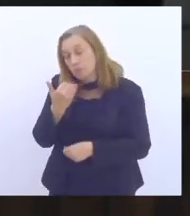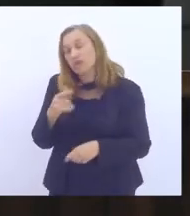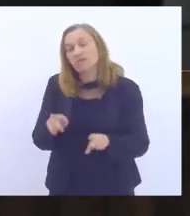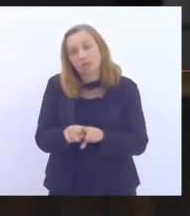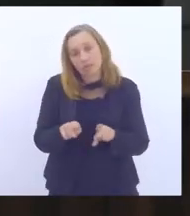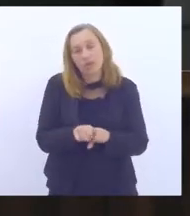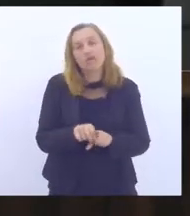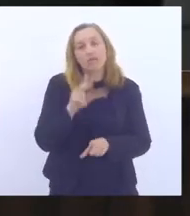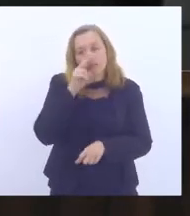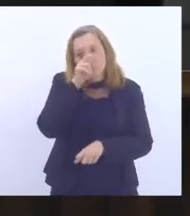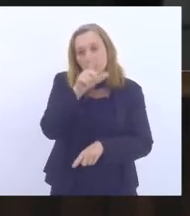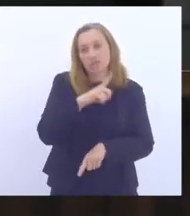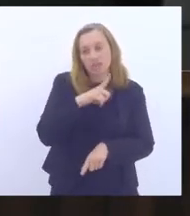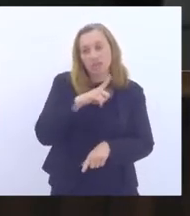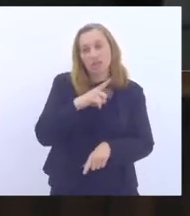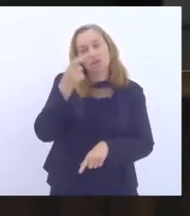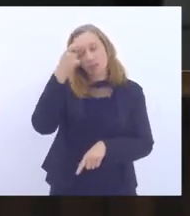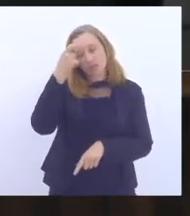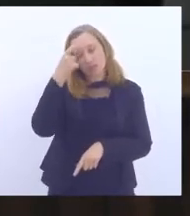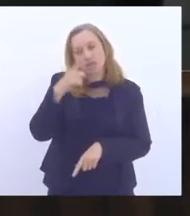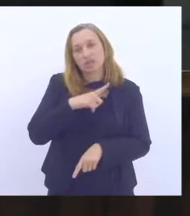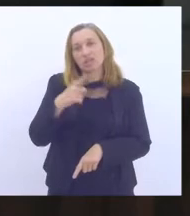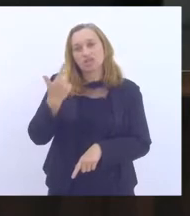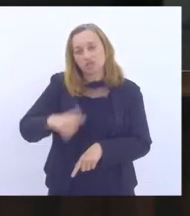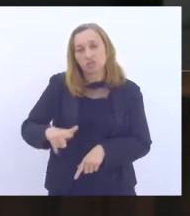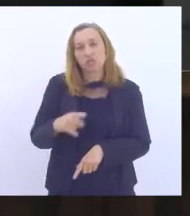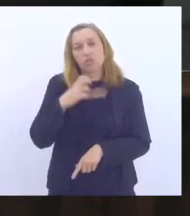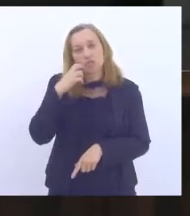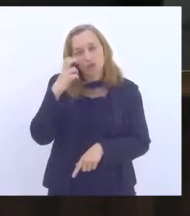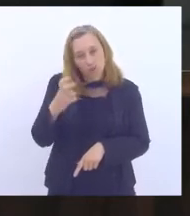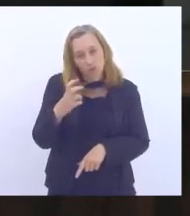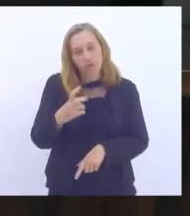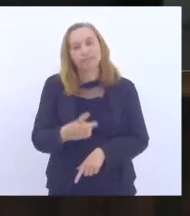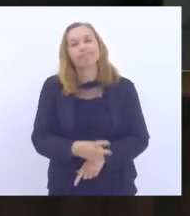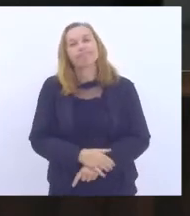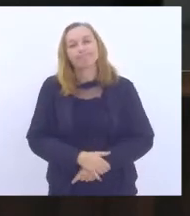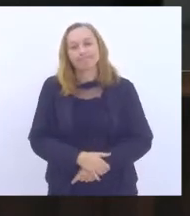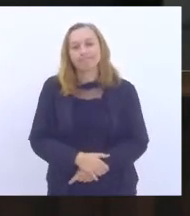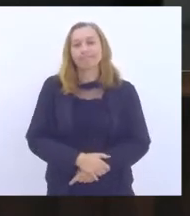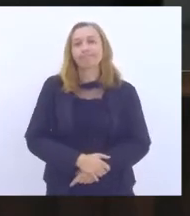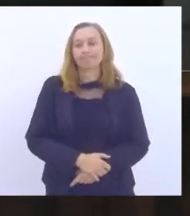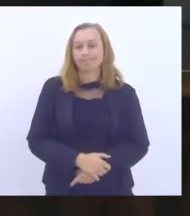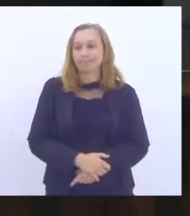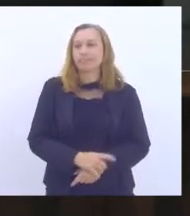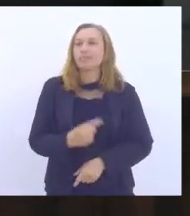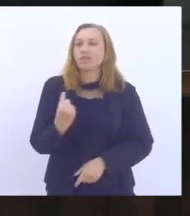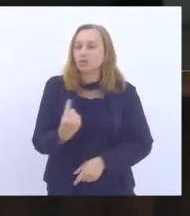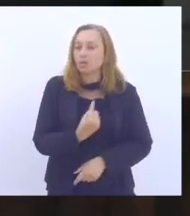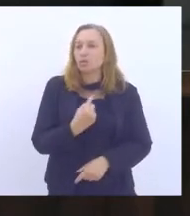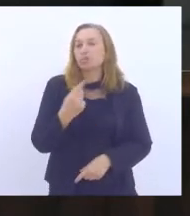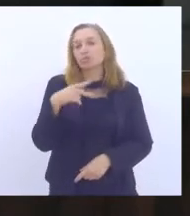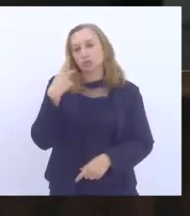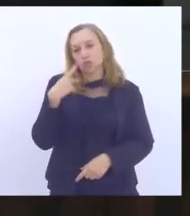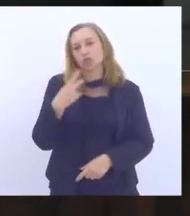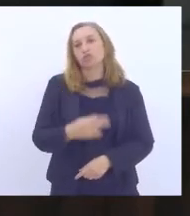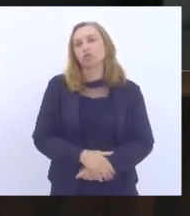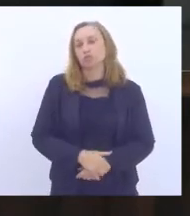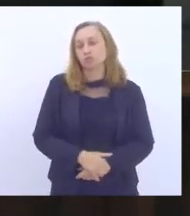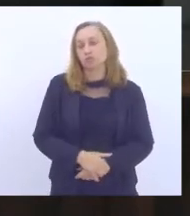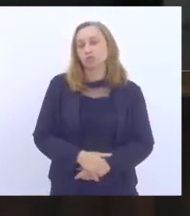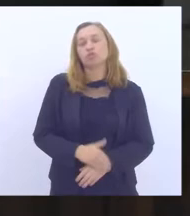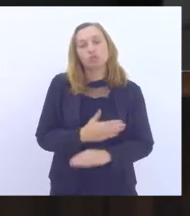reagir então eu tenho essa consciência e de novo é uma vergonha para nós políticos